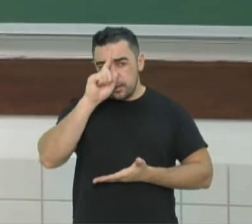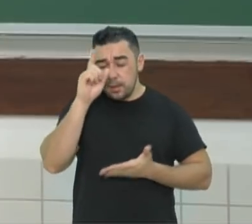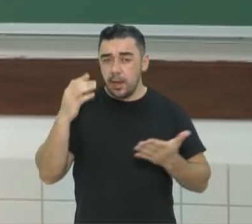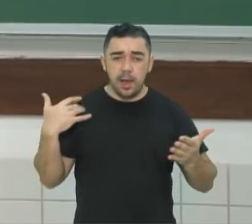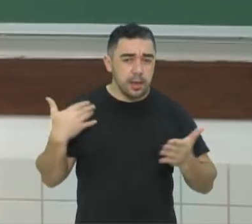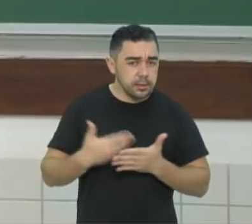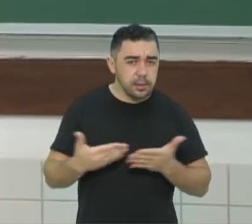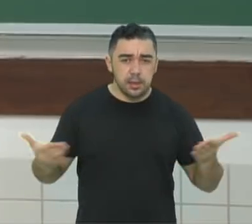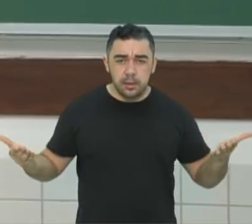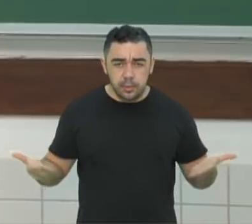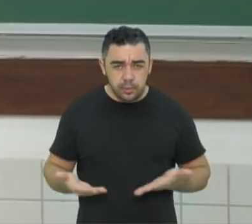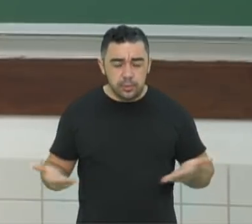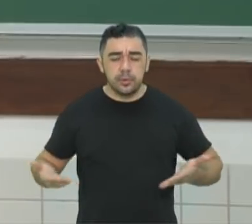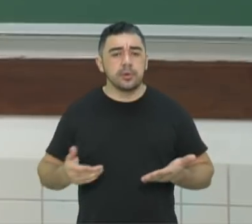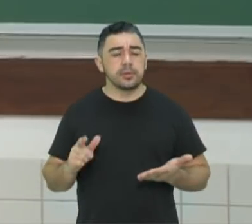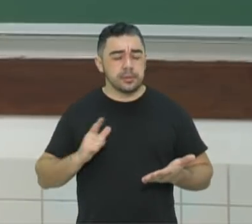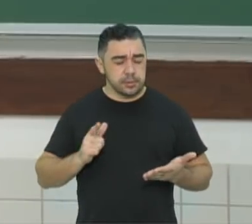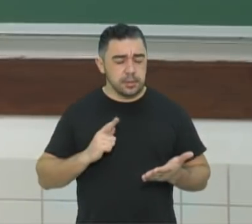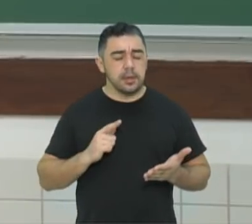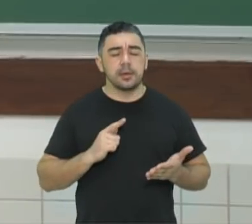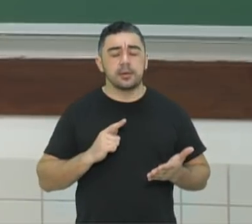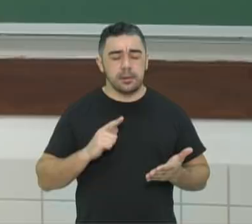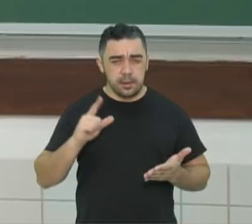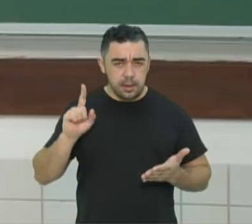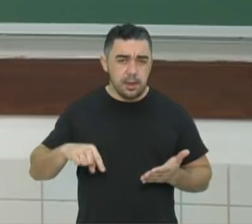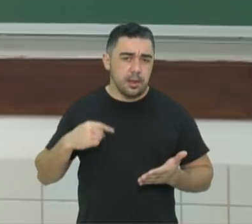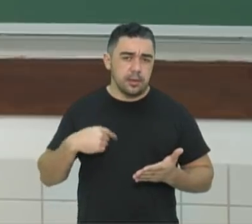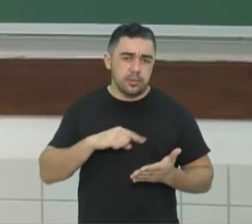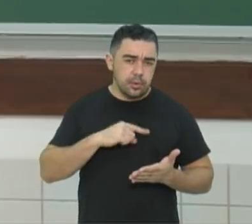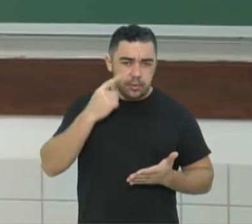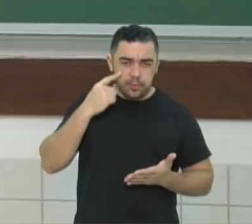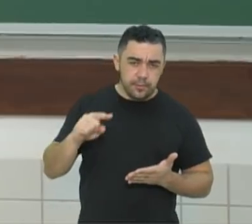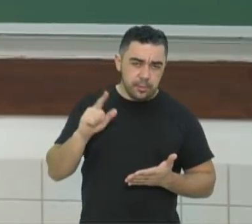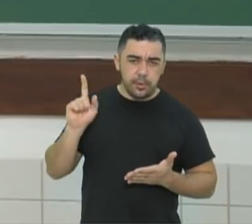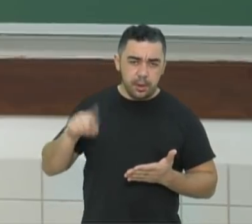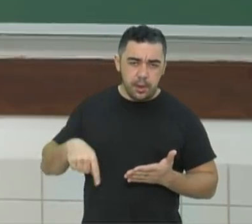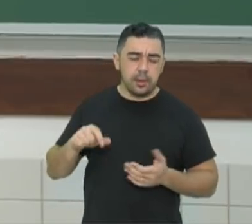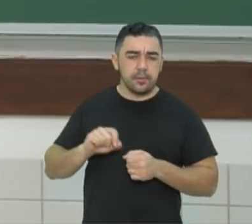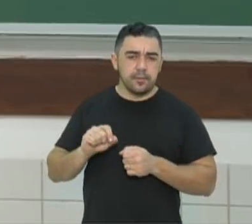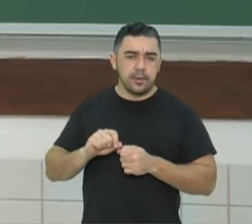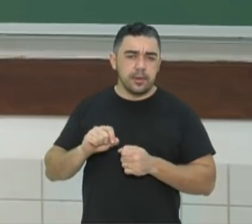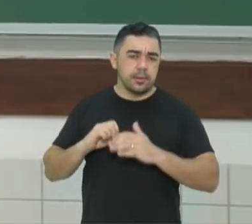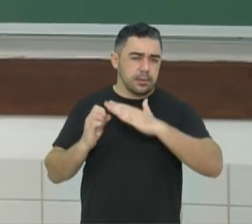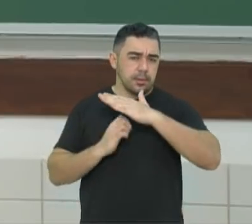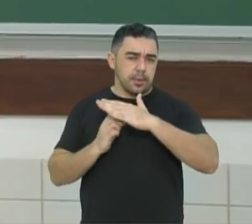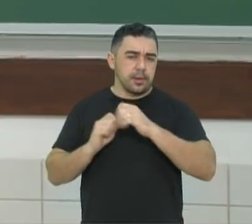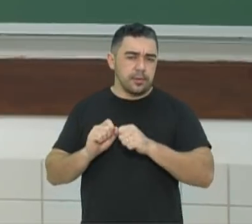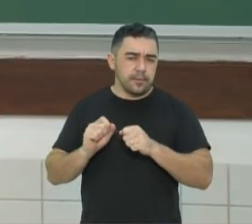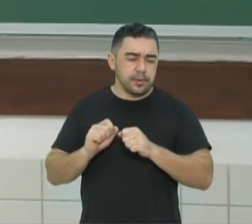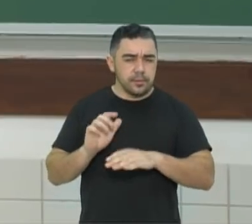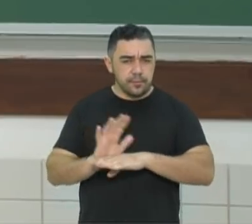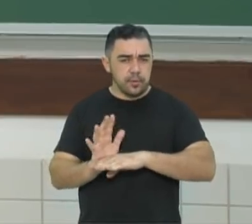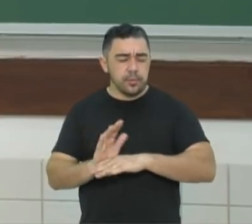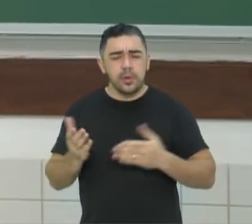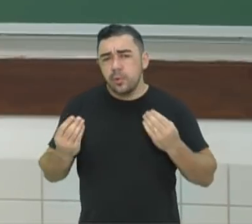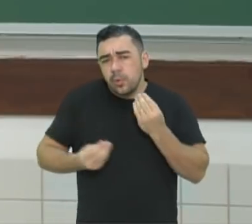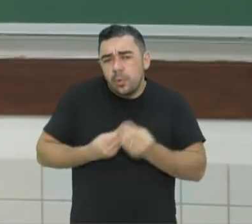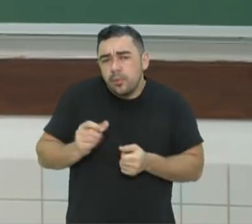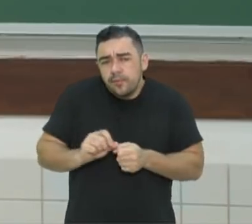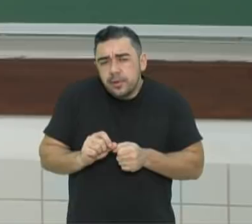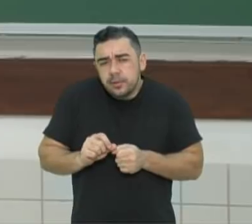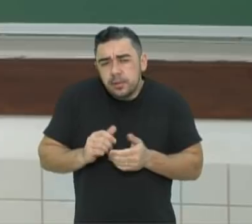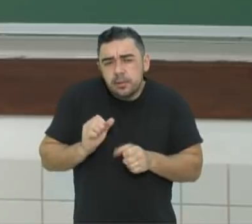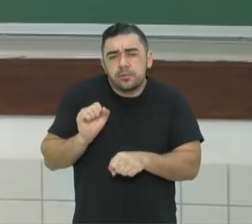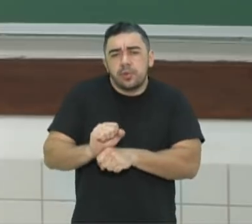ainda continua muito presente na indústria da animação. E como produzir um stop motion, tá? Então,